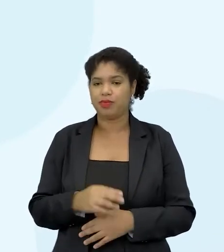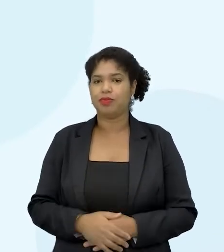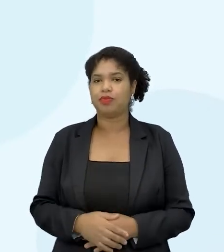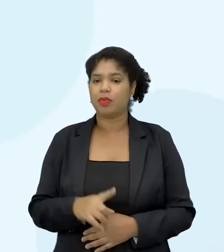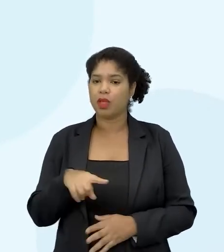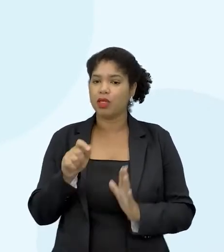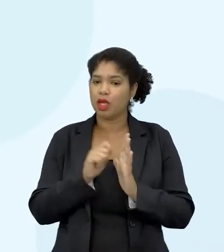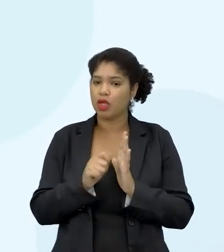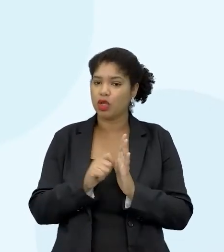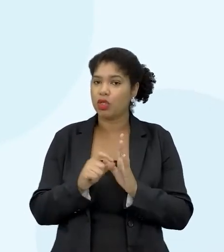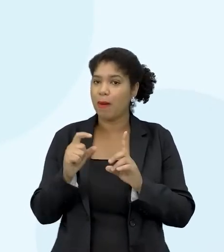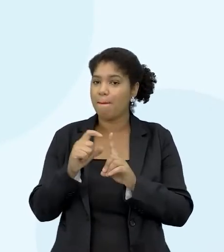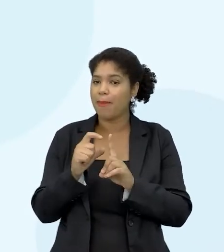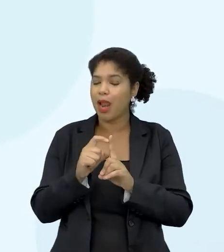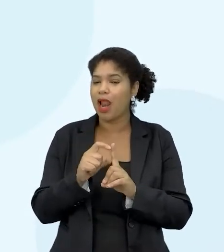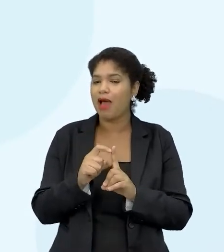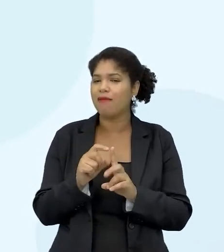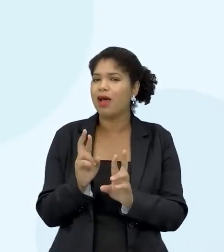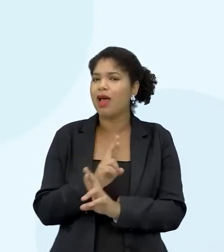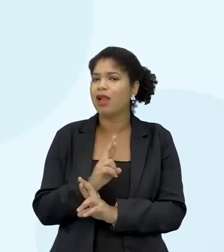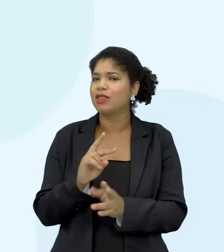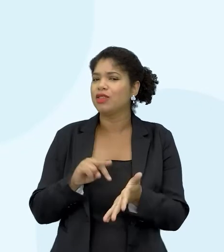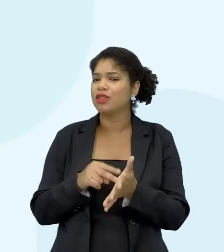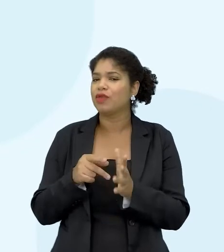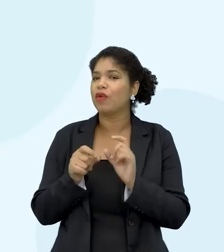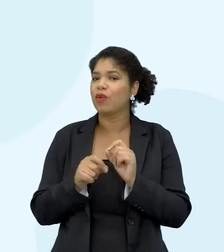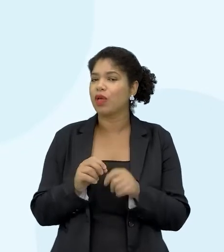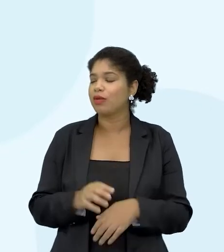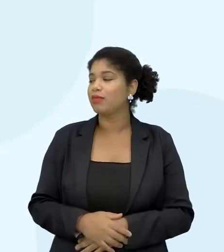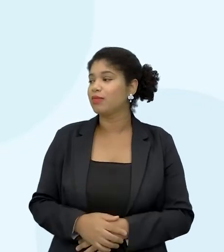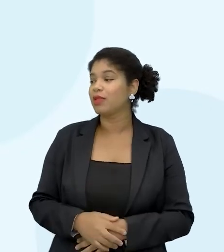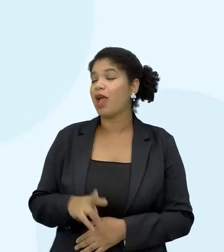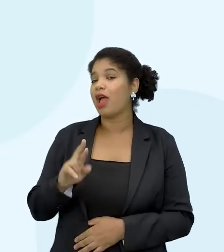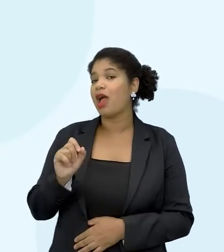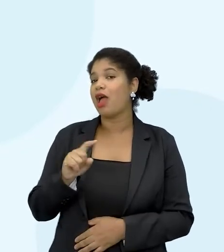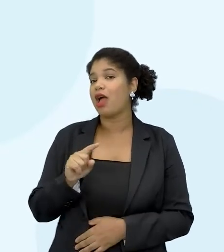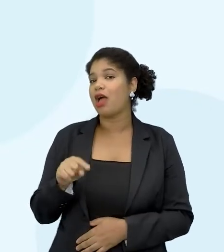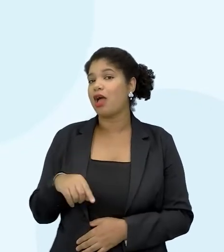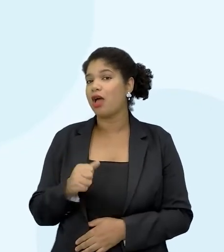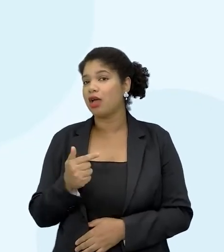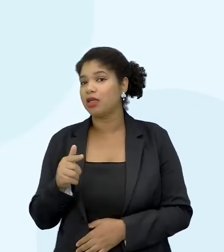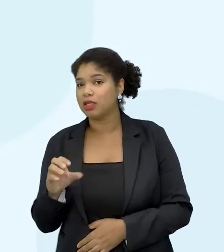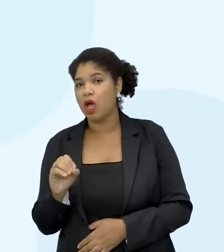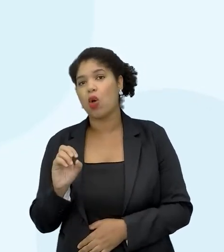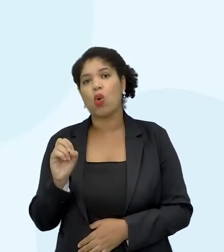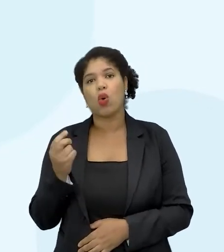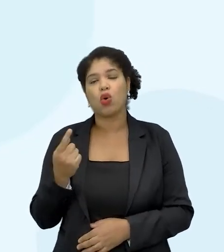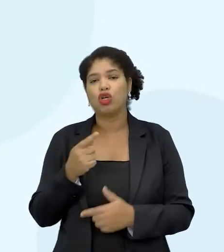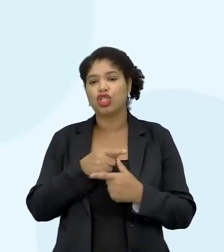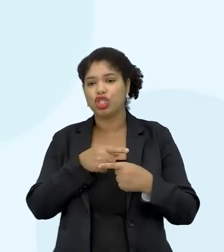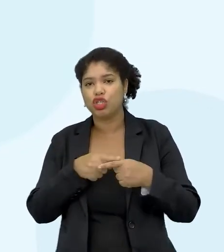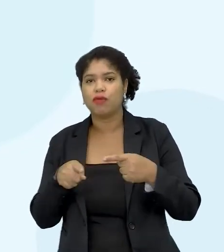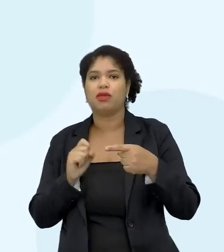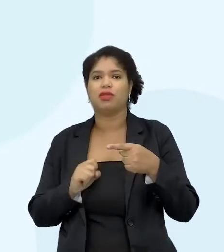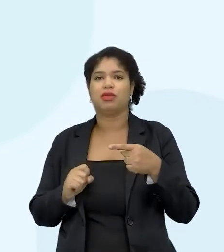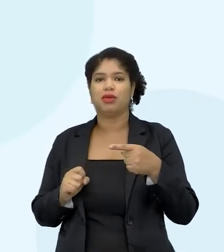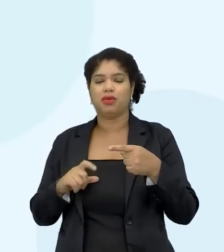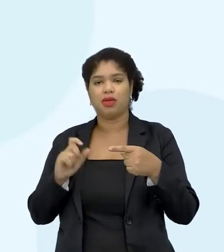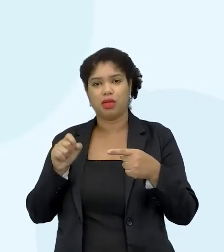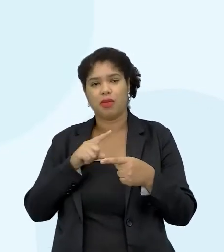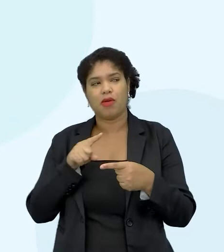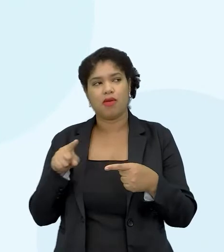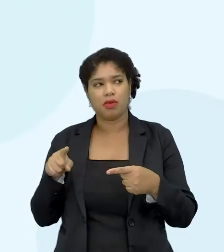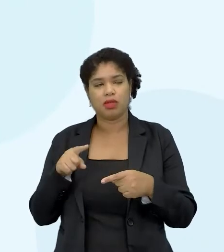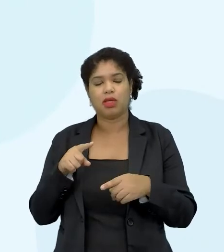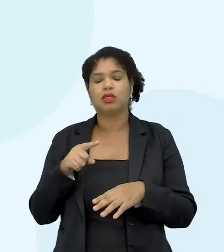Anotem aí no seu caderninho, relação quer dizer razão, tá certo? Divisão, tá? Você pode até escrever isso.